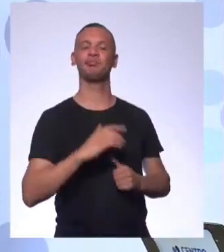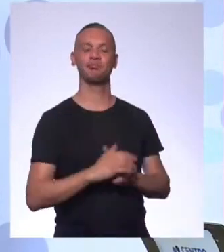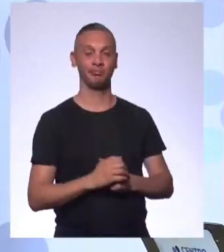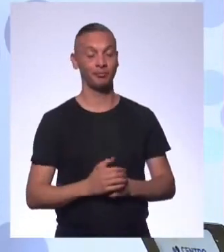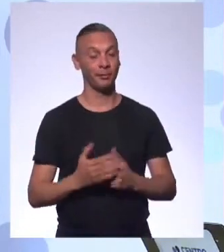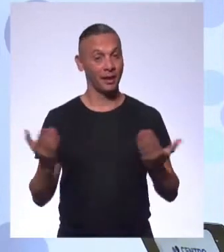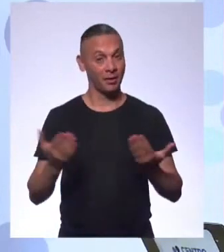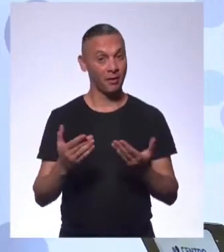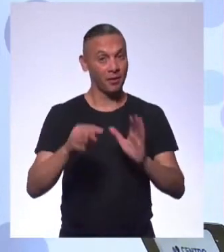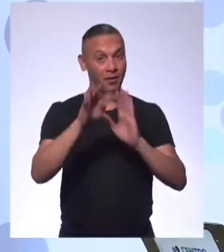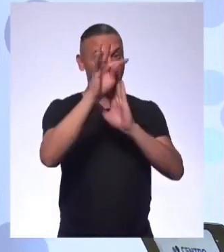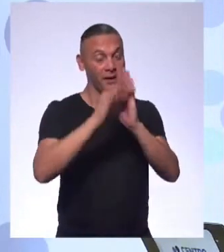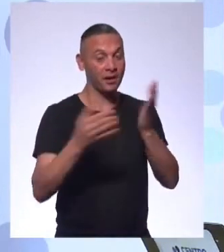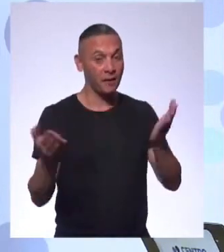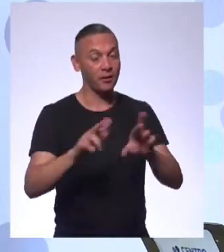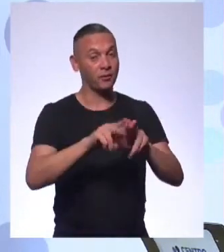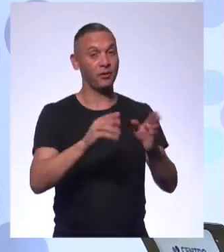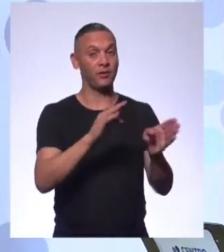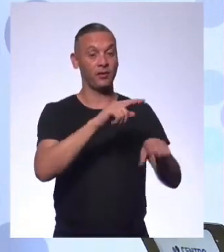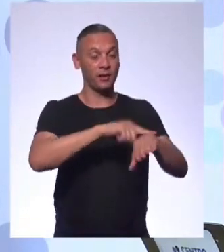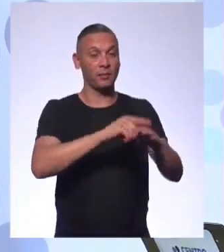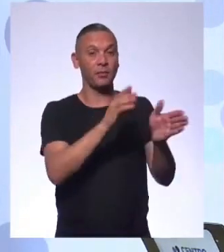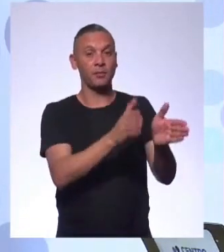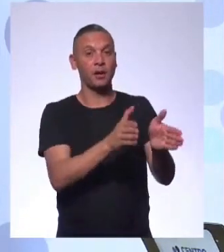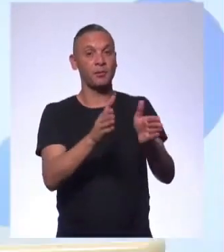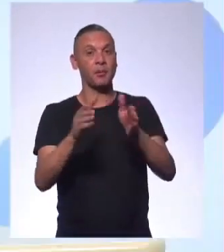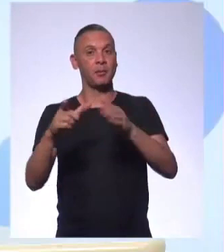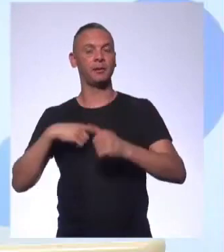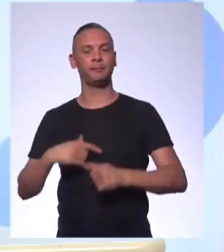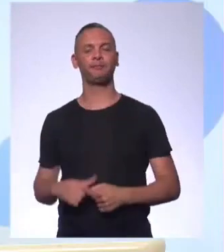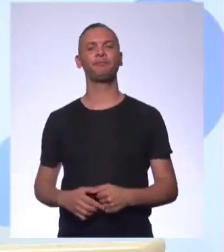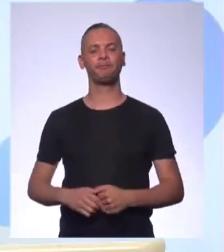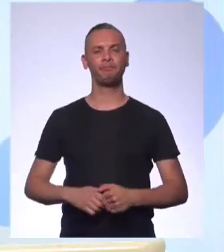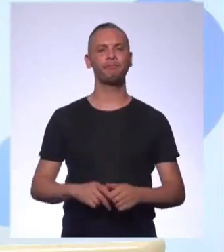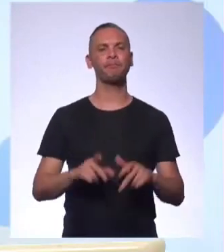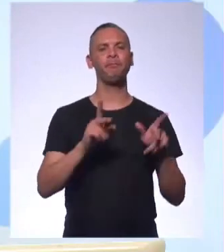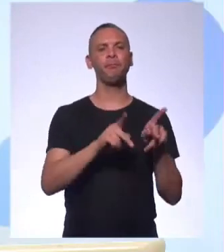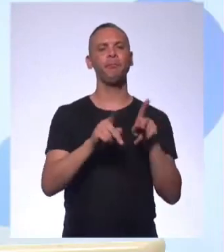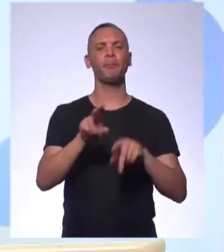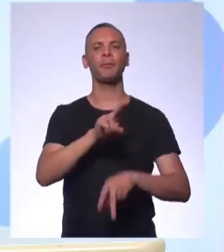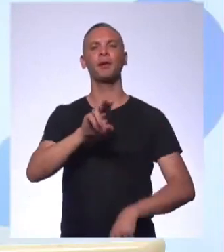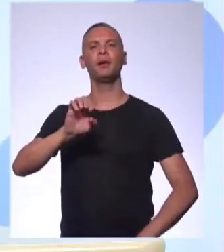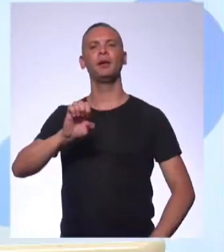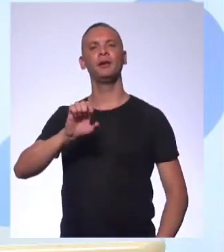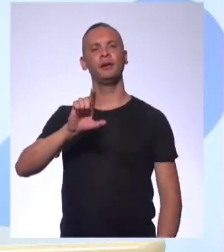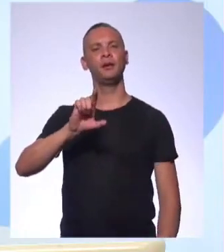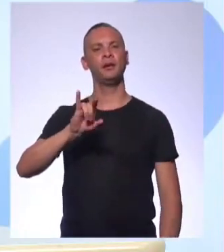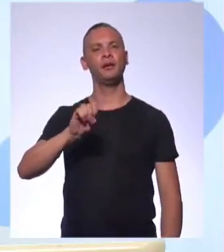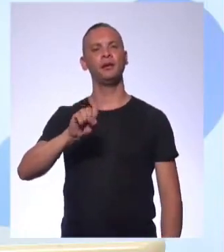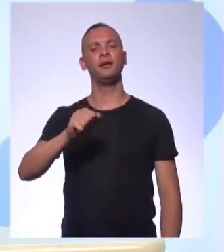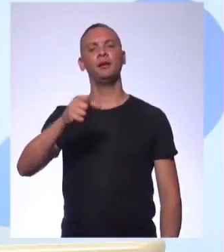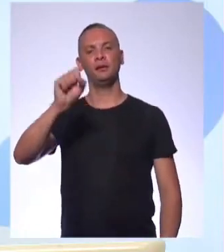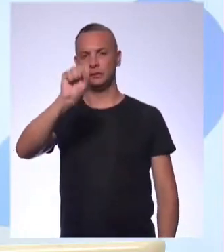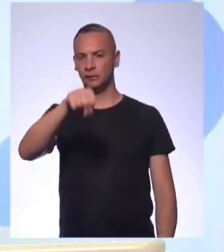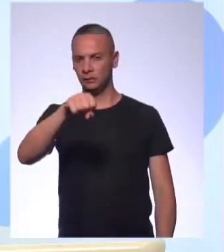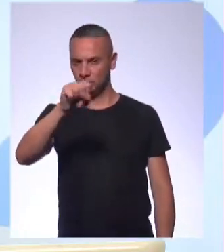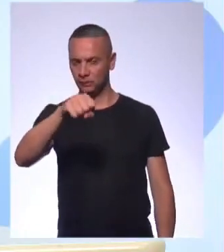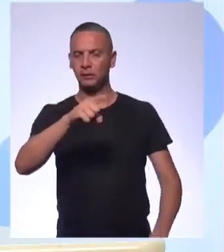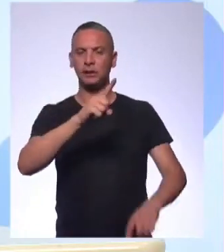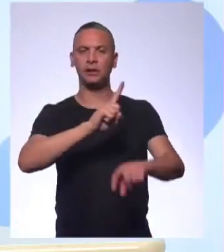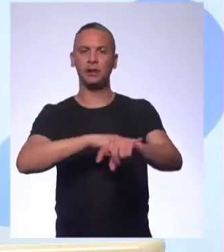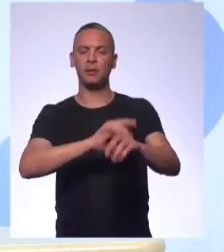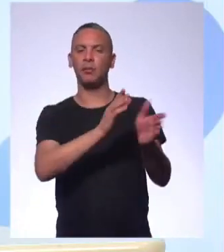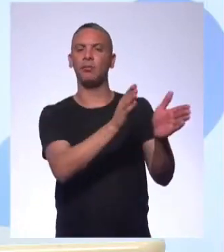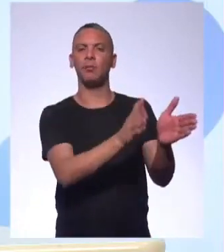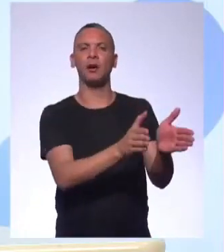não. Neste caso, tempo cronológico. A professora Elisa, ela fala sim, é cronológico, porque aconteceu em um